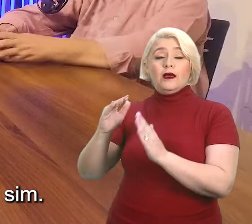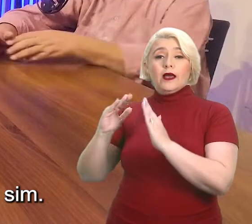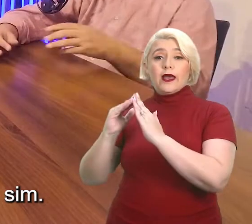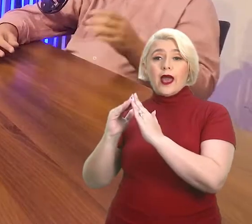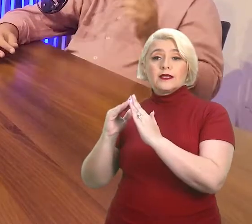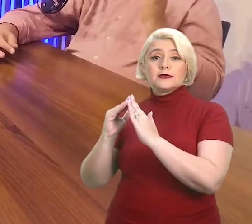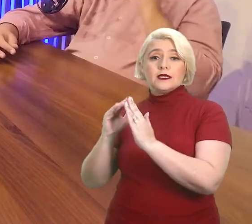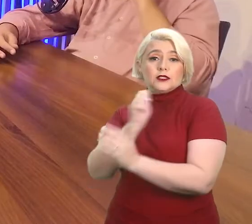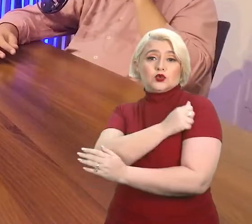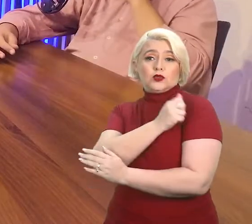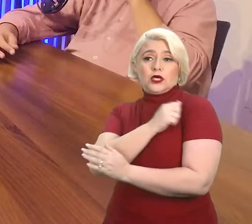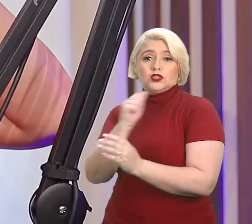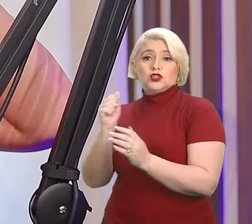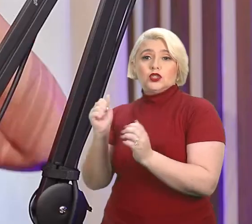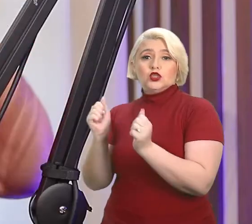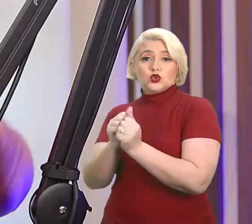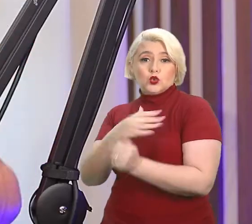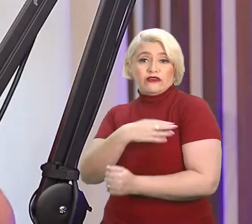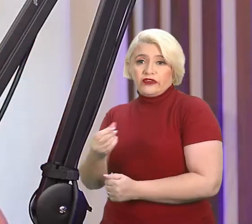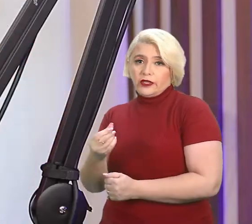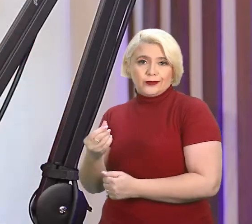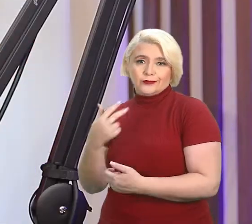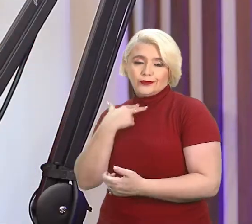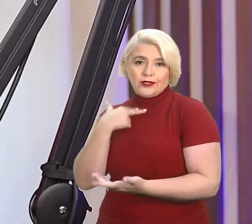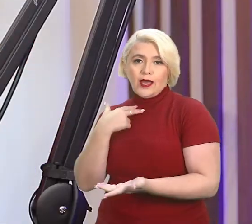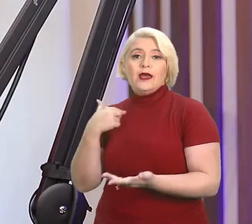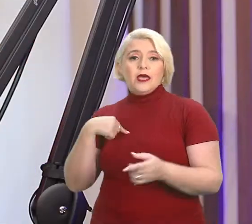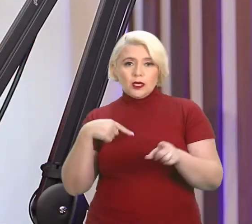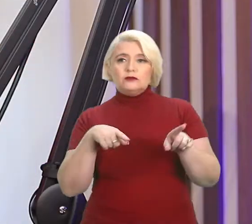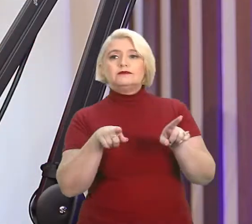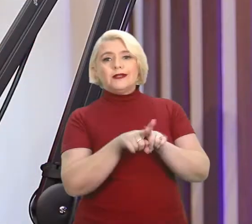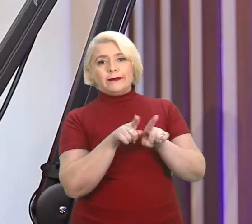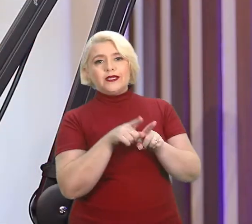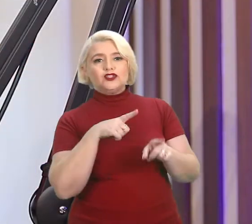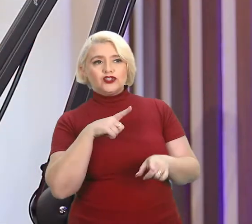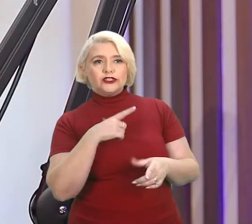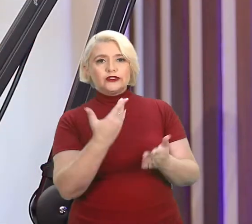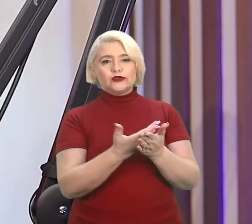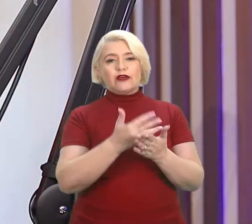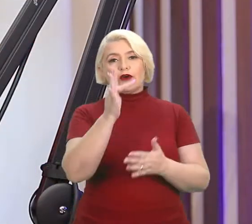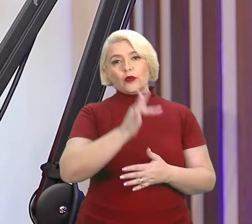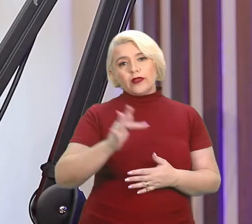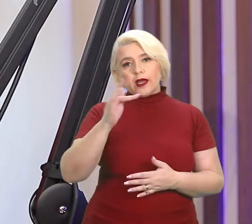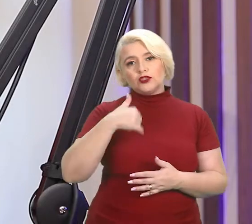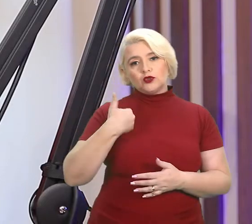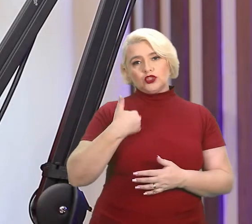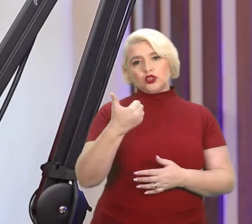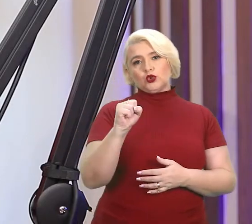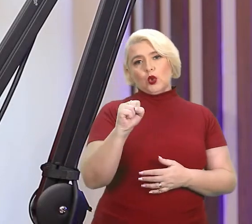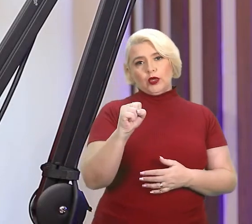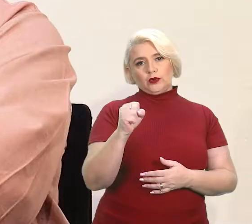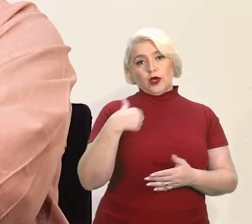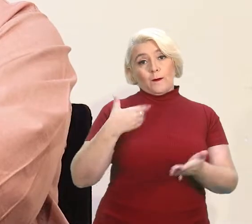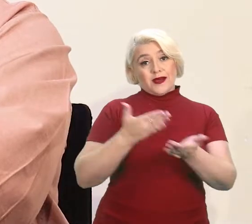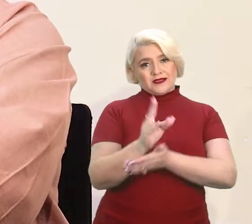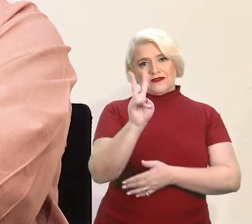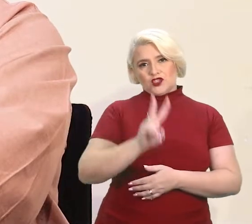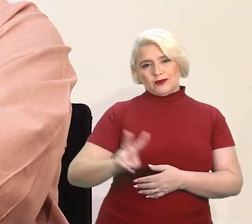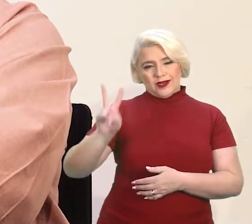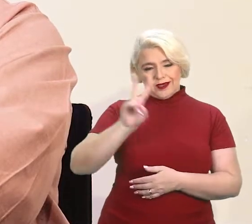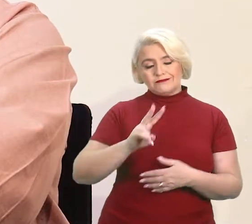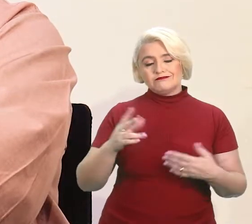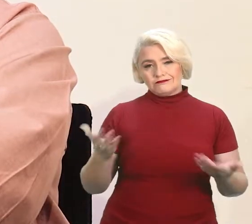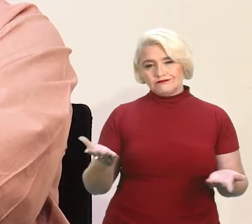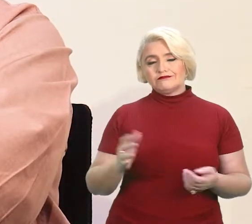filhos. Sim, e você tinha que estudar. E eu tinha que estudar. Eu tinha 18 anos, né? Quando eu passei no vestibular. Até